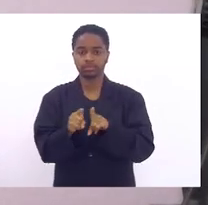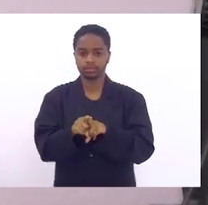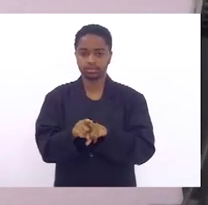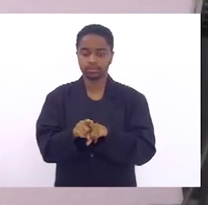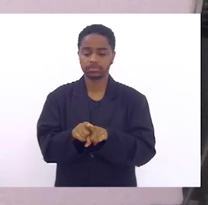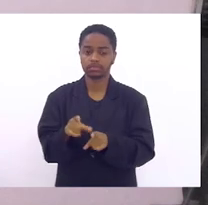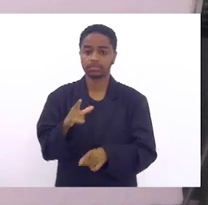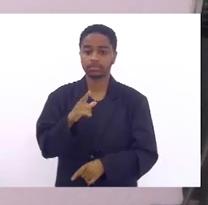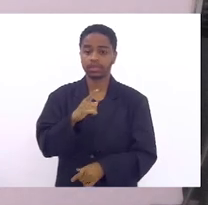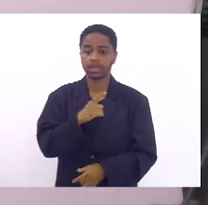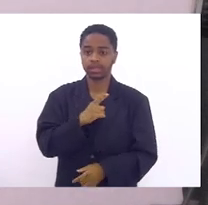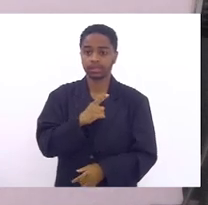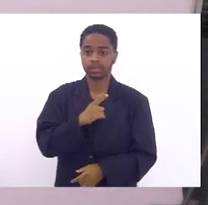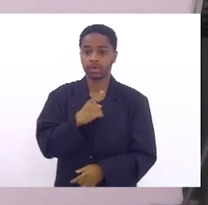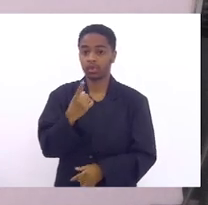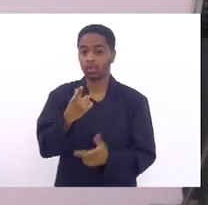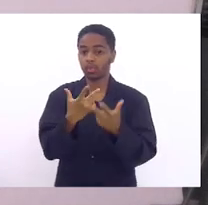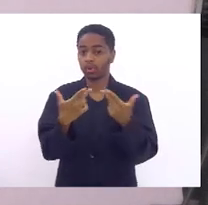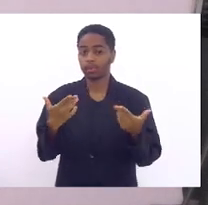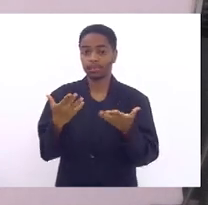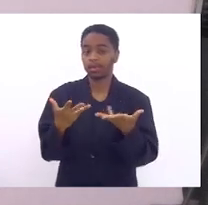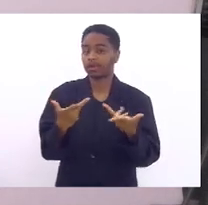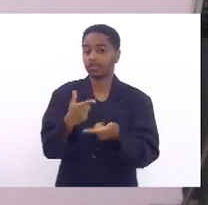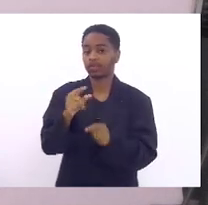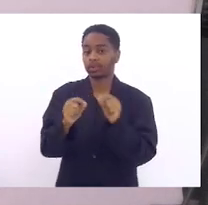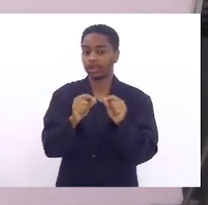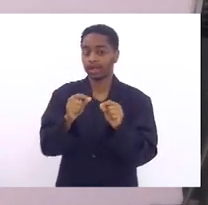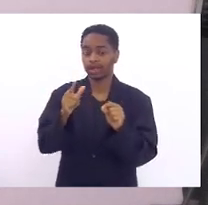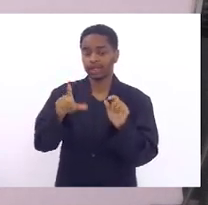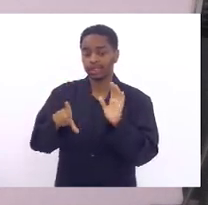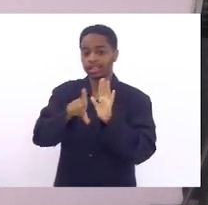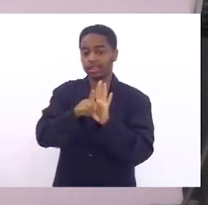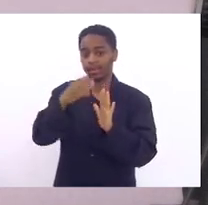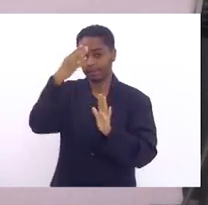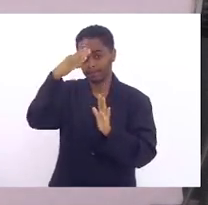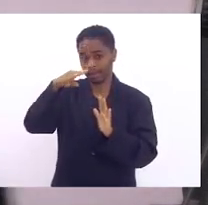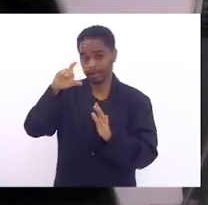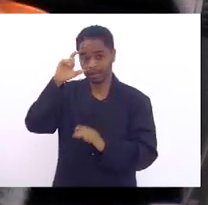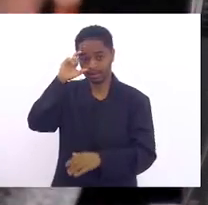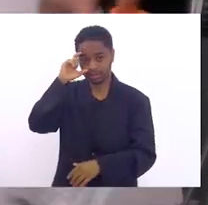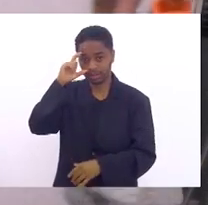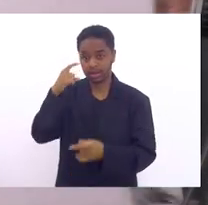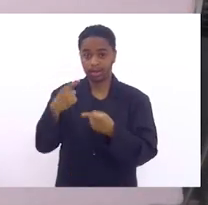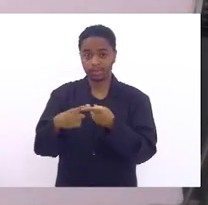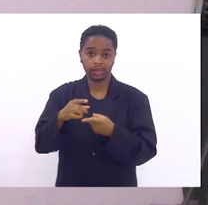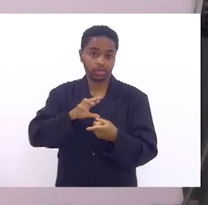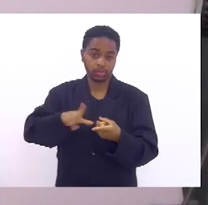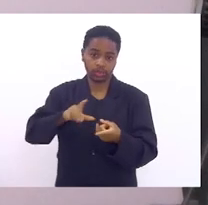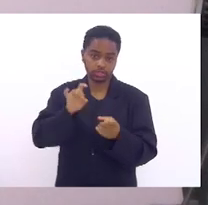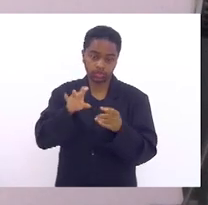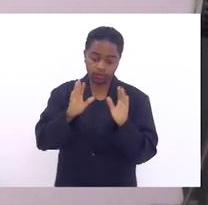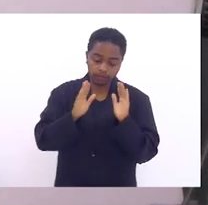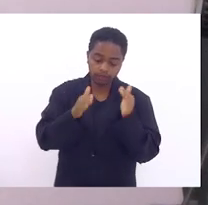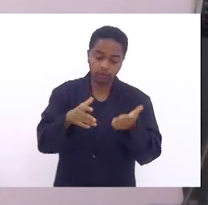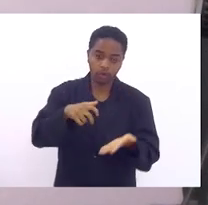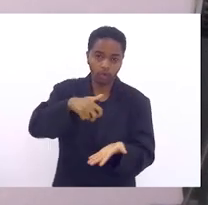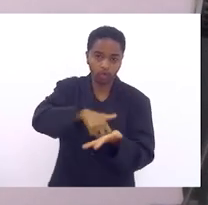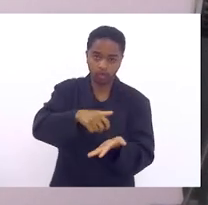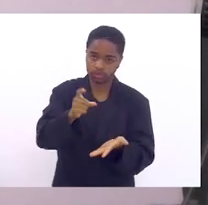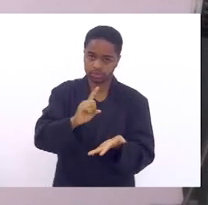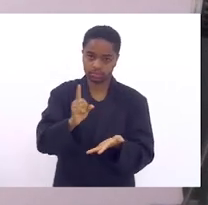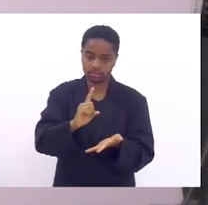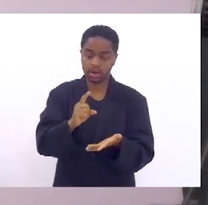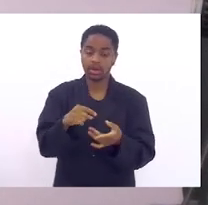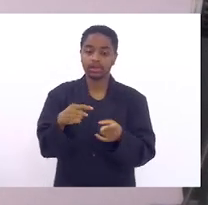instrumento maravilhoso que é a Lei Maria da Penha que não é uma lei punitivista apenas ela tem um tripé de